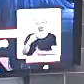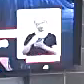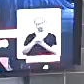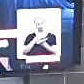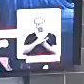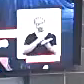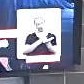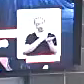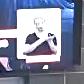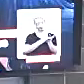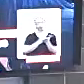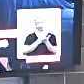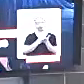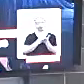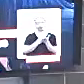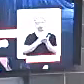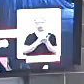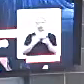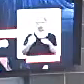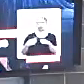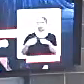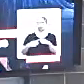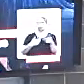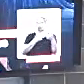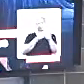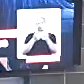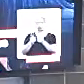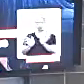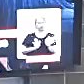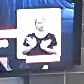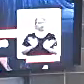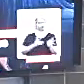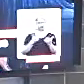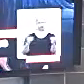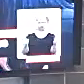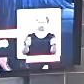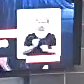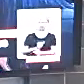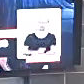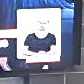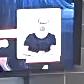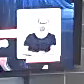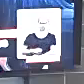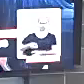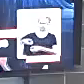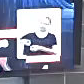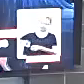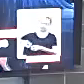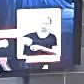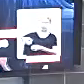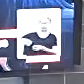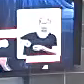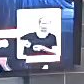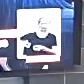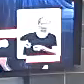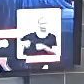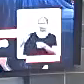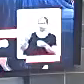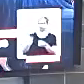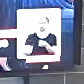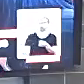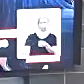demanda à frente porque esses ônibus não é acessível aquela barra é enterrada vamos com a gente agora ali